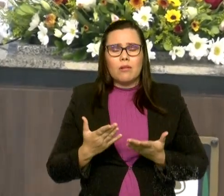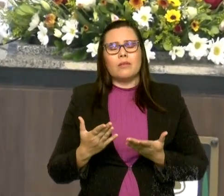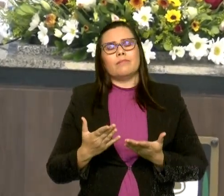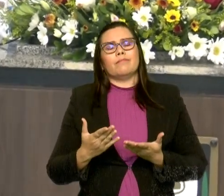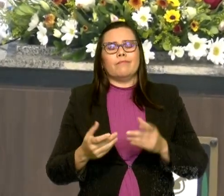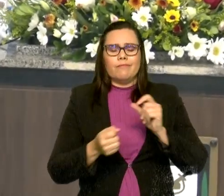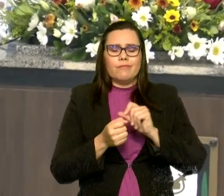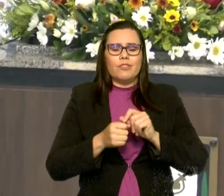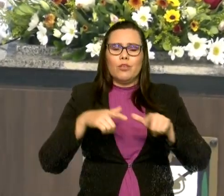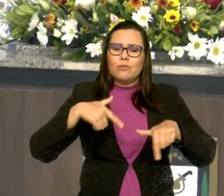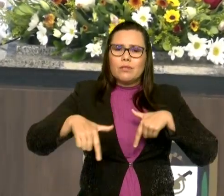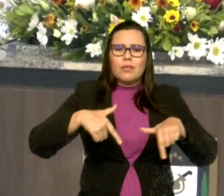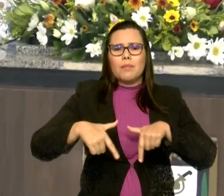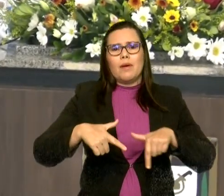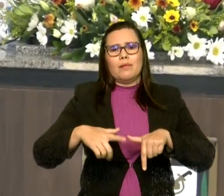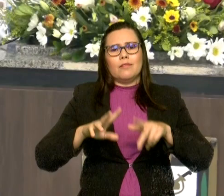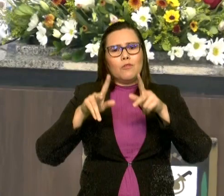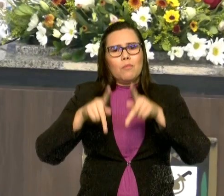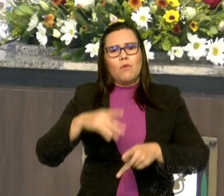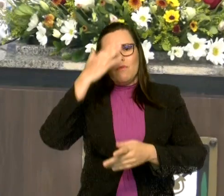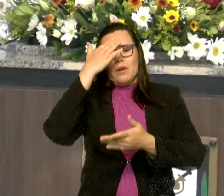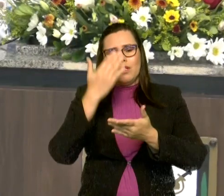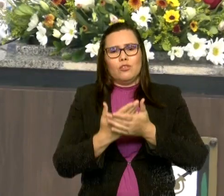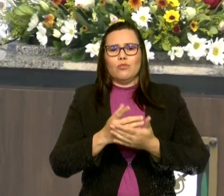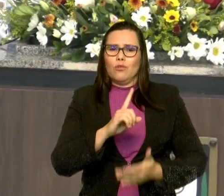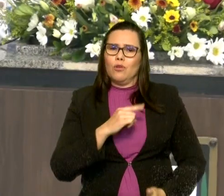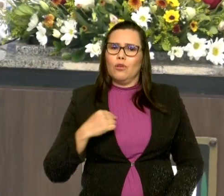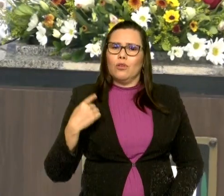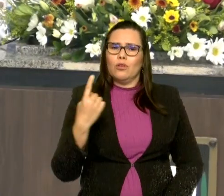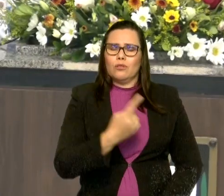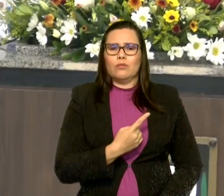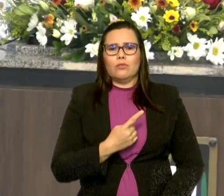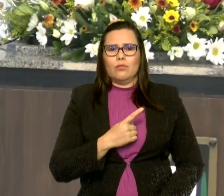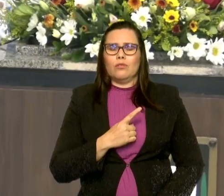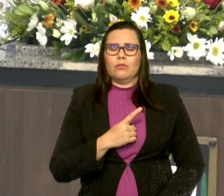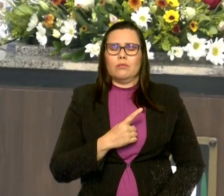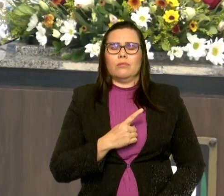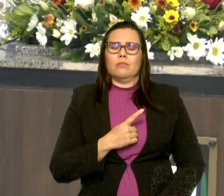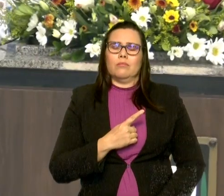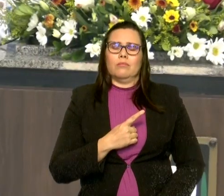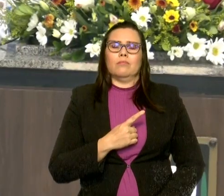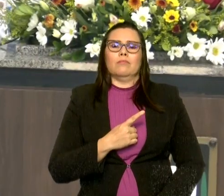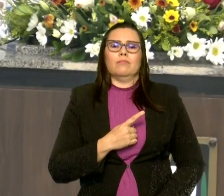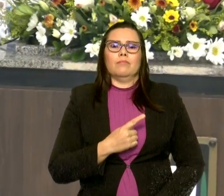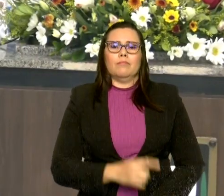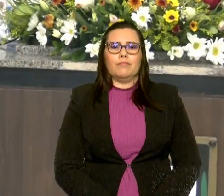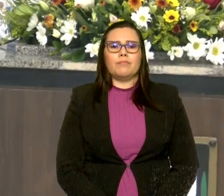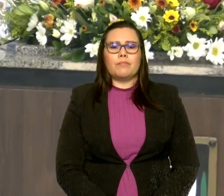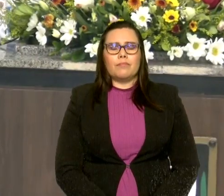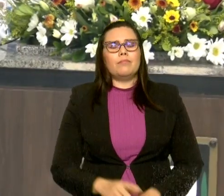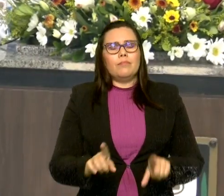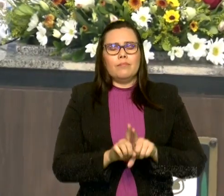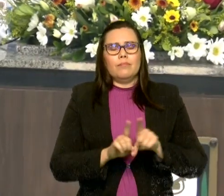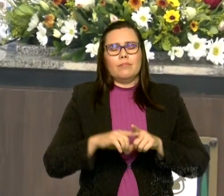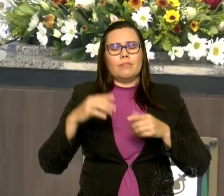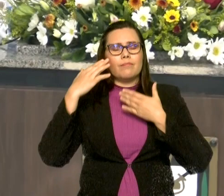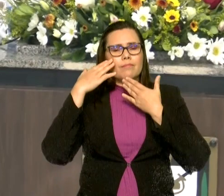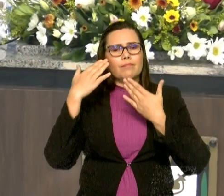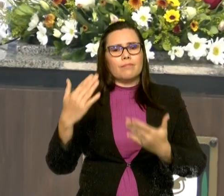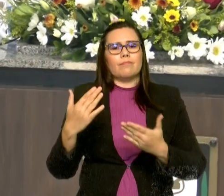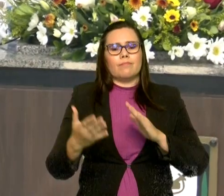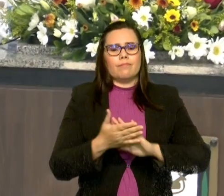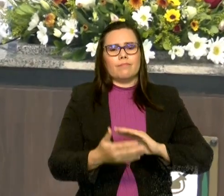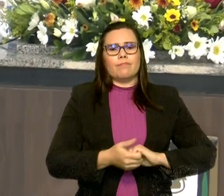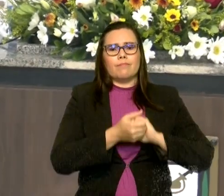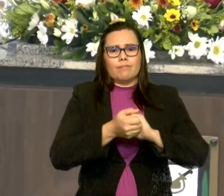população confiou na gente, para que nós pudéssemos realizar. E aqui, cumprimentar especialmente nossa